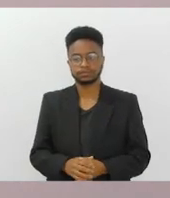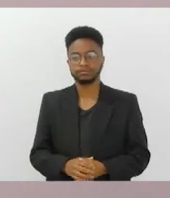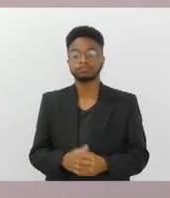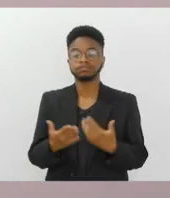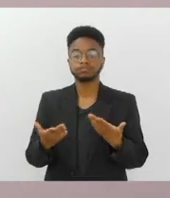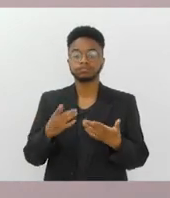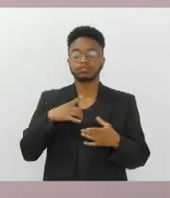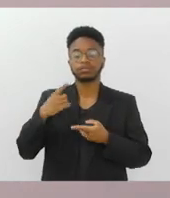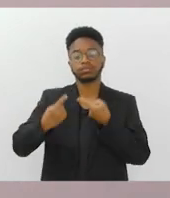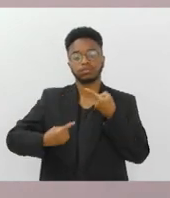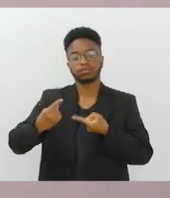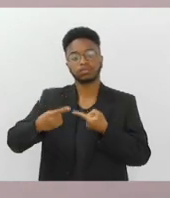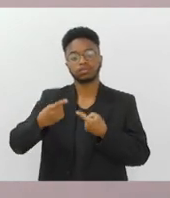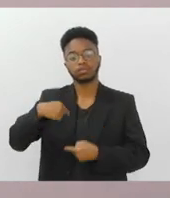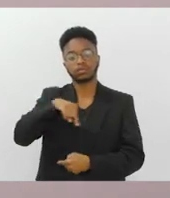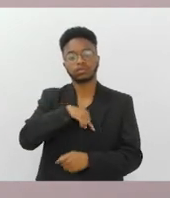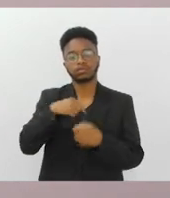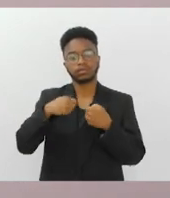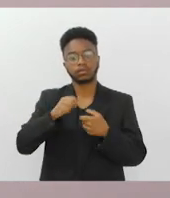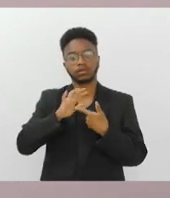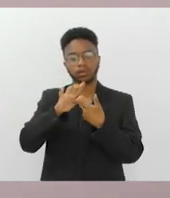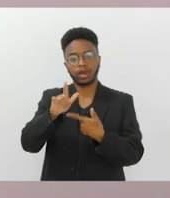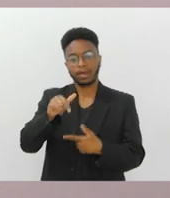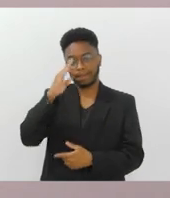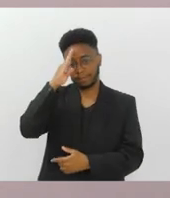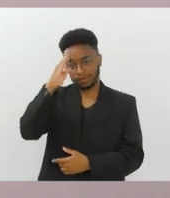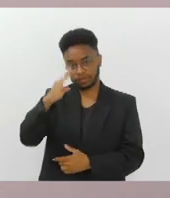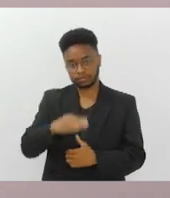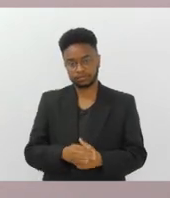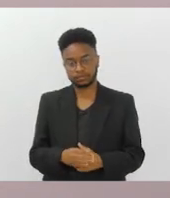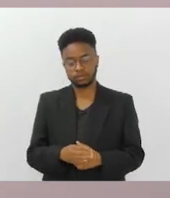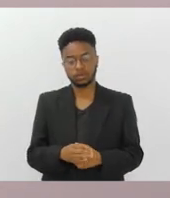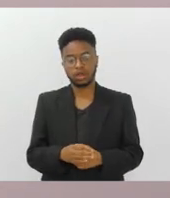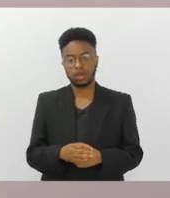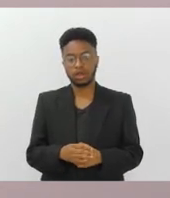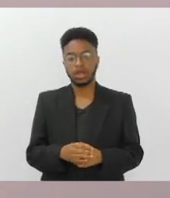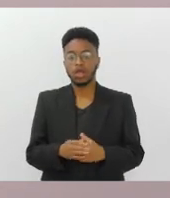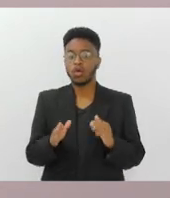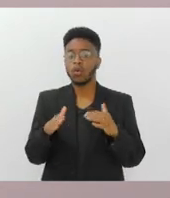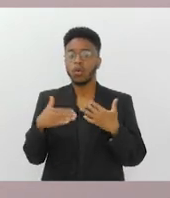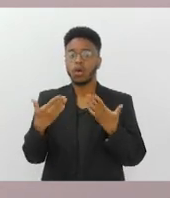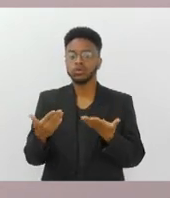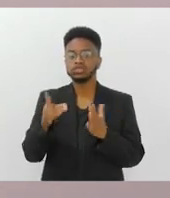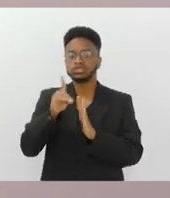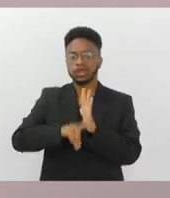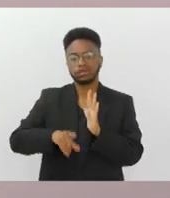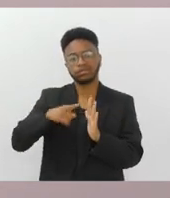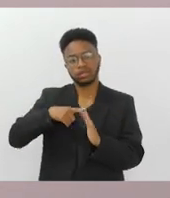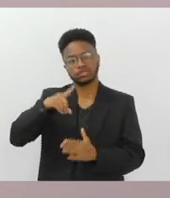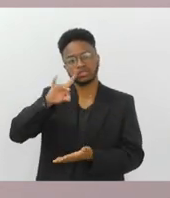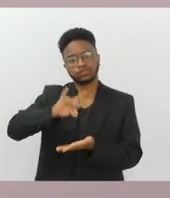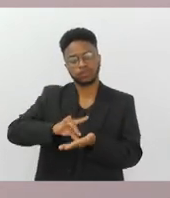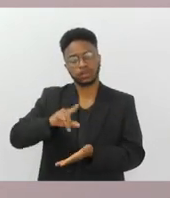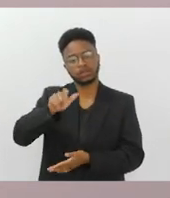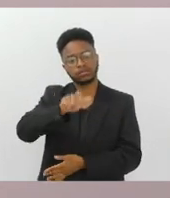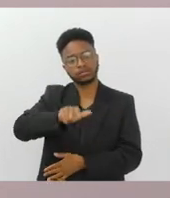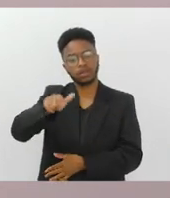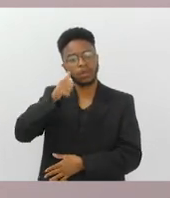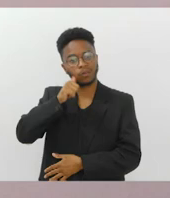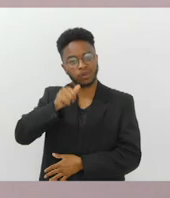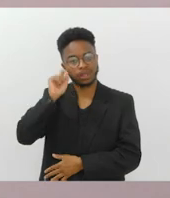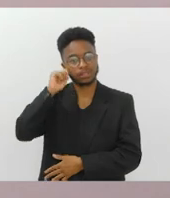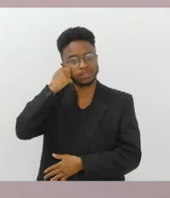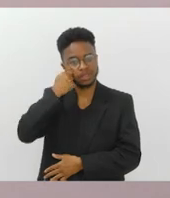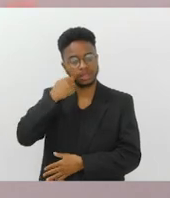debates que a gente precisa colocar como prioridade, né? Que direito assiste, de fato, as nossas mulheres negras